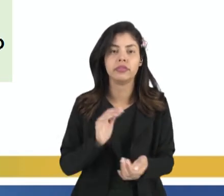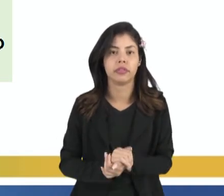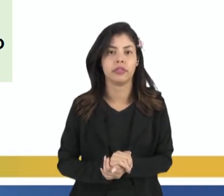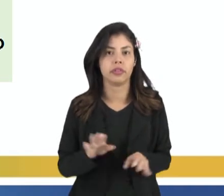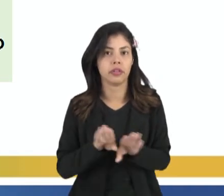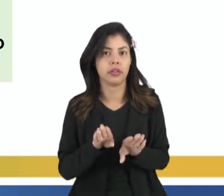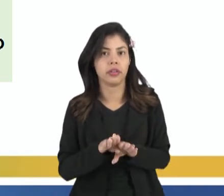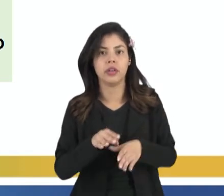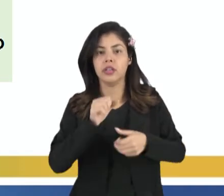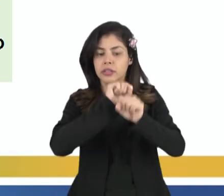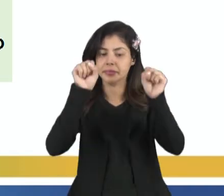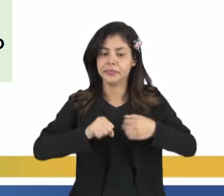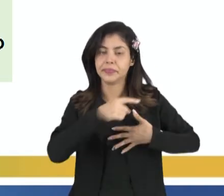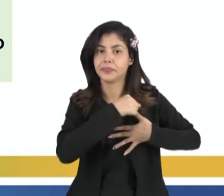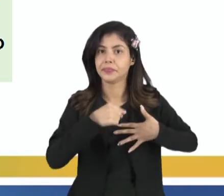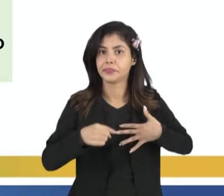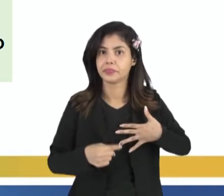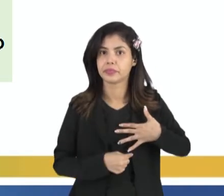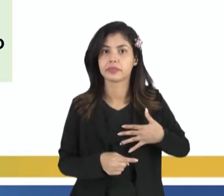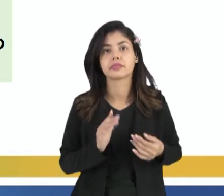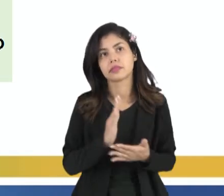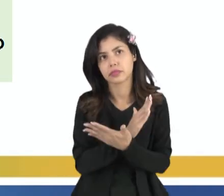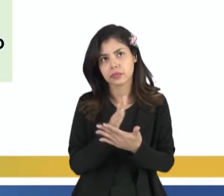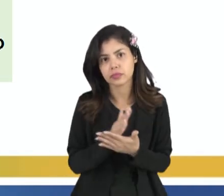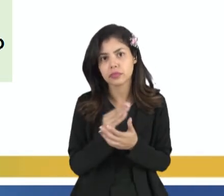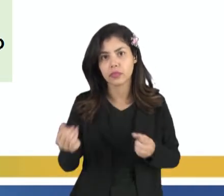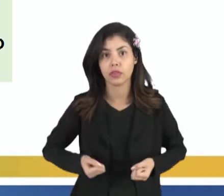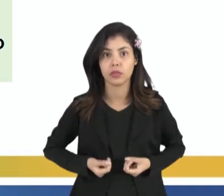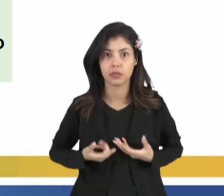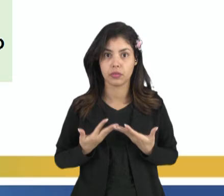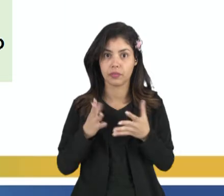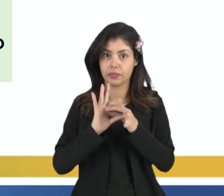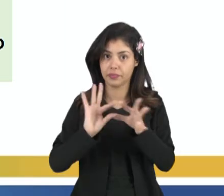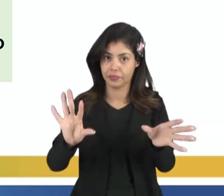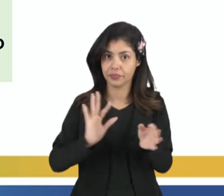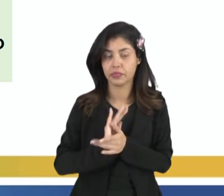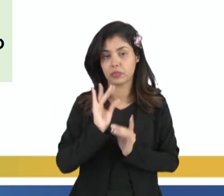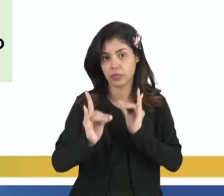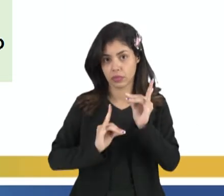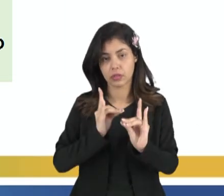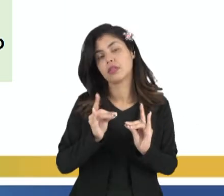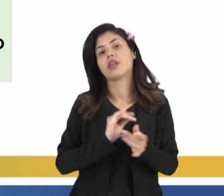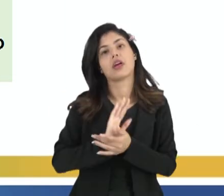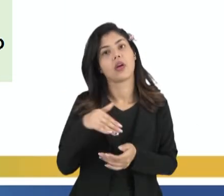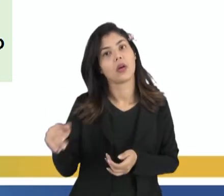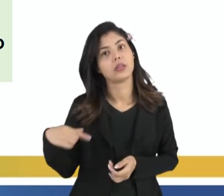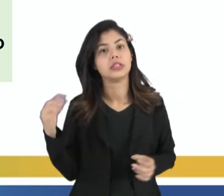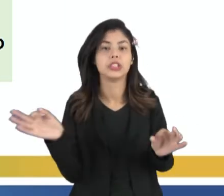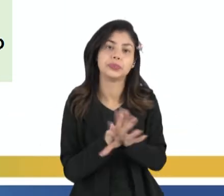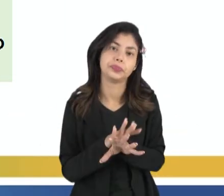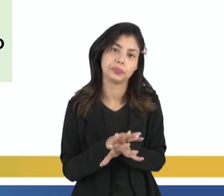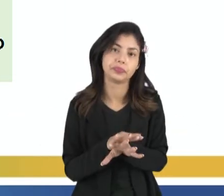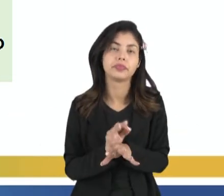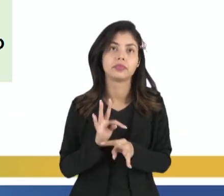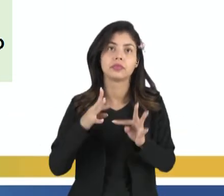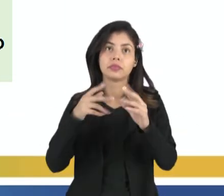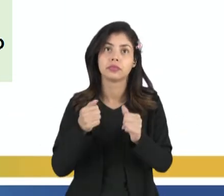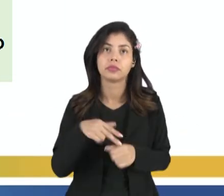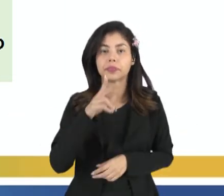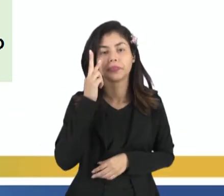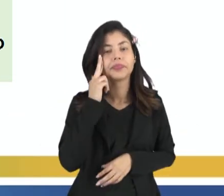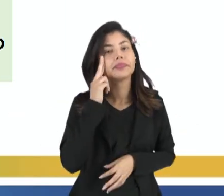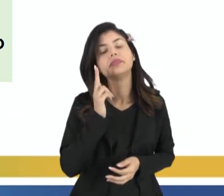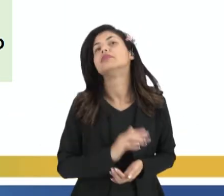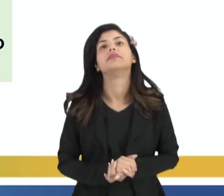que o sistema endócrino vai ser ativado, algum hormônio vai ser liberado e depois, quando esse processo acaba, tudo